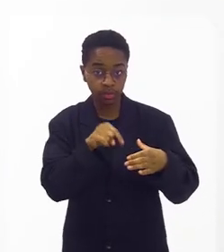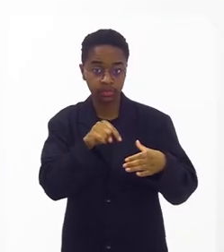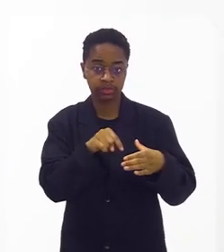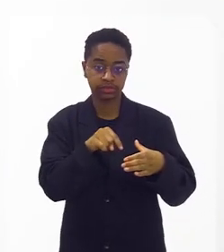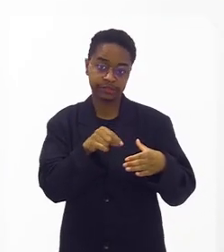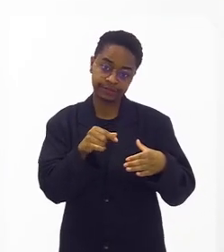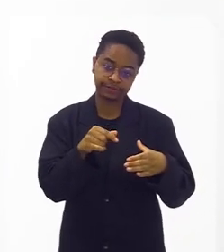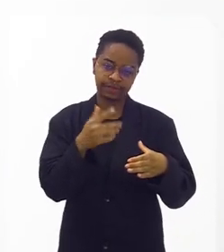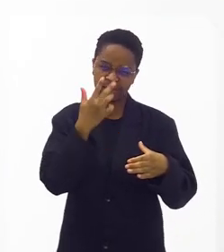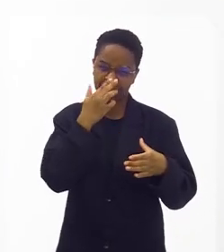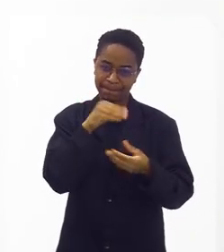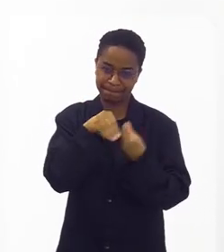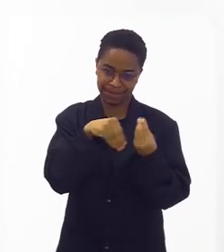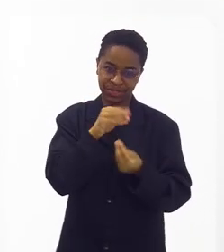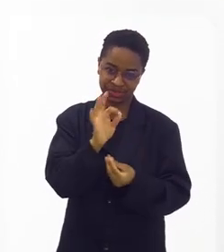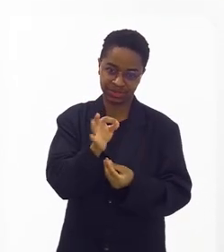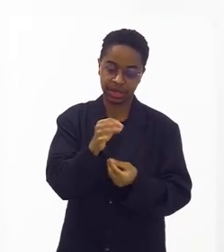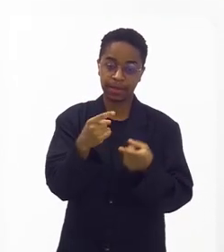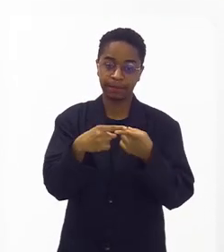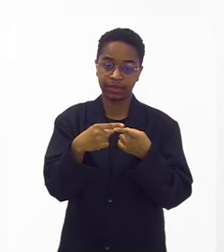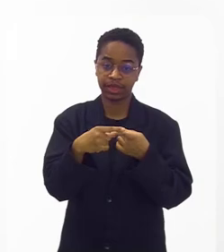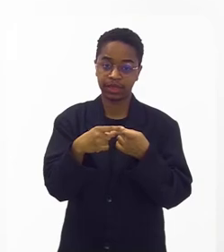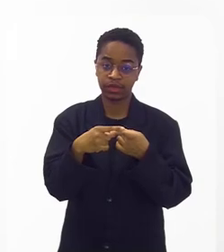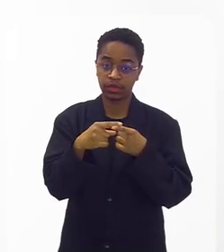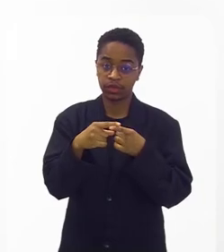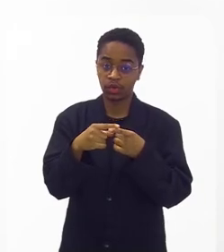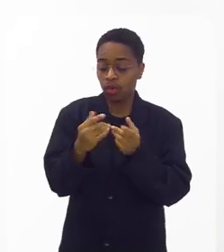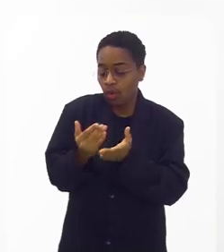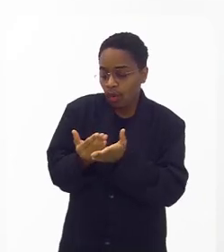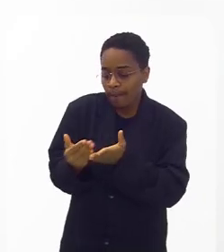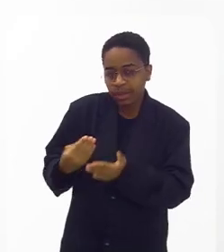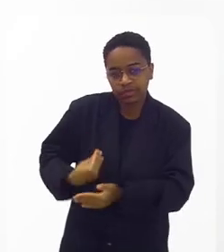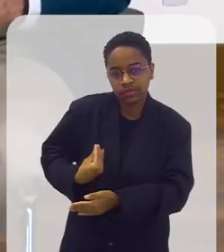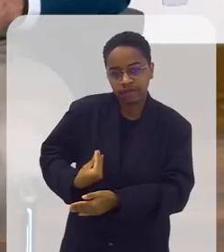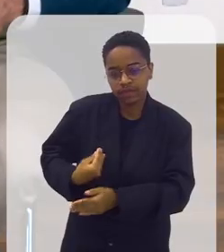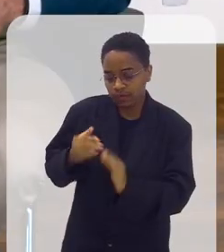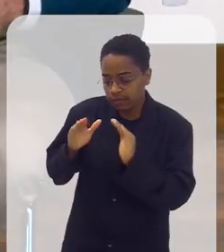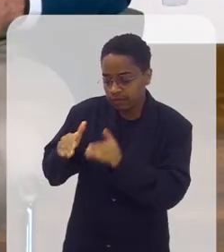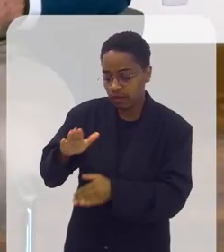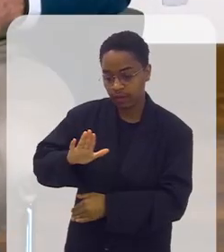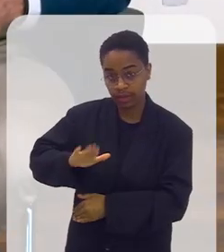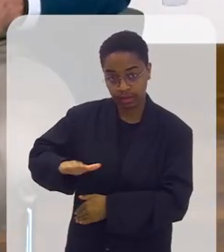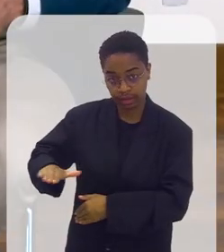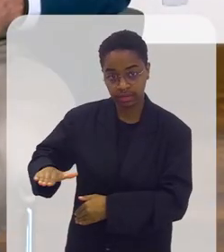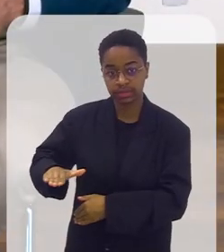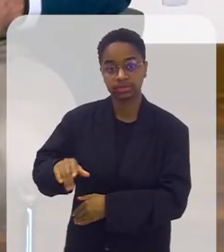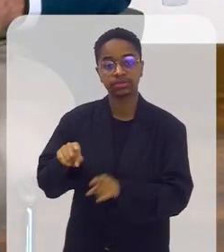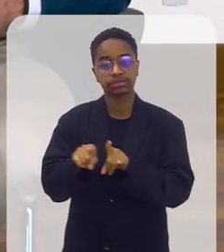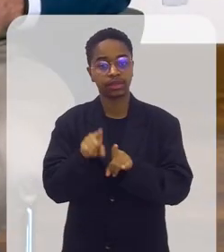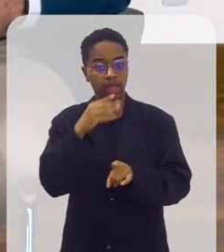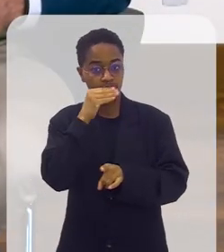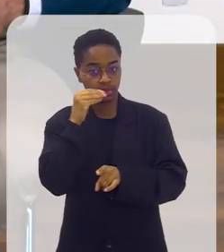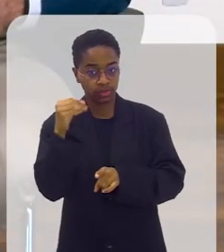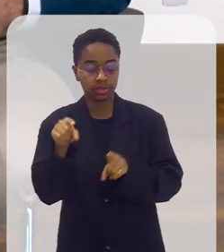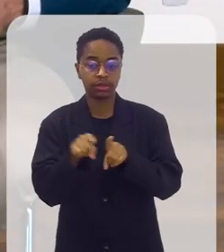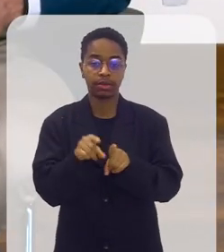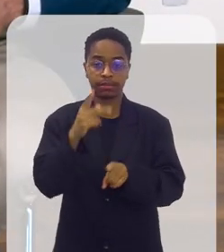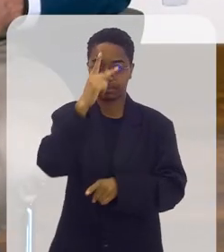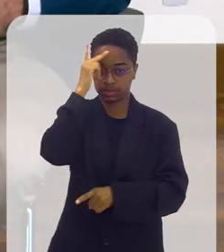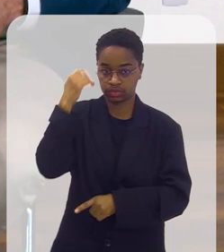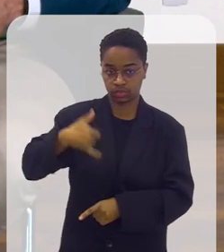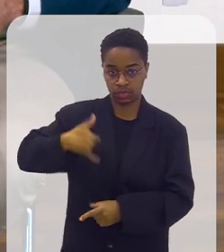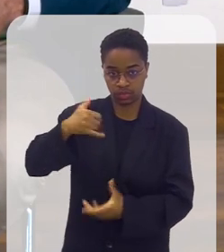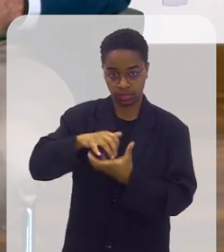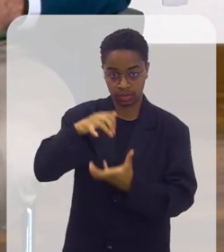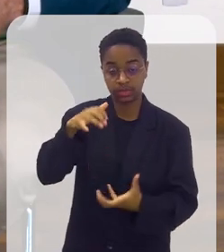comissão, podemos dizer, mista, trata da criança, do começo da vida, né? Criança, adolescente e da pessoa